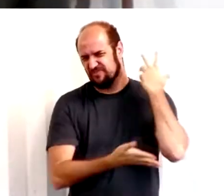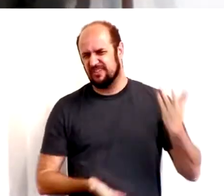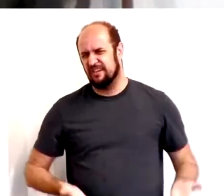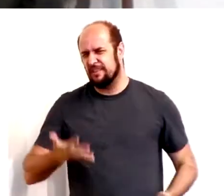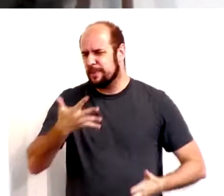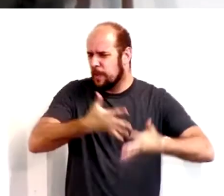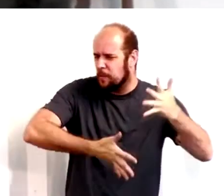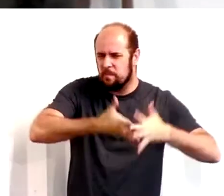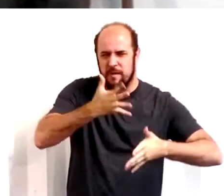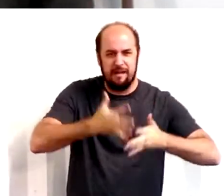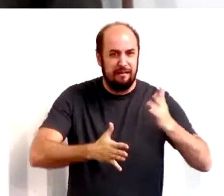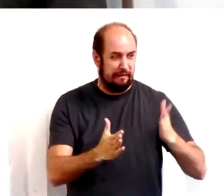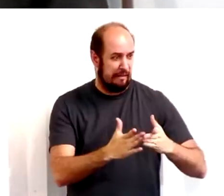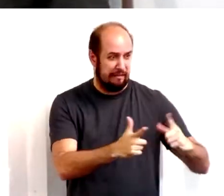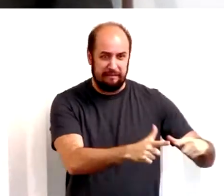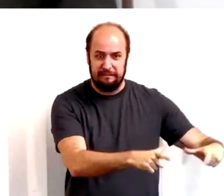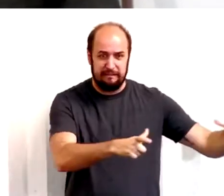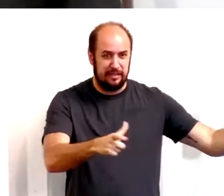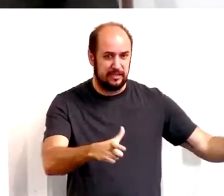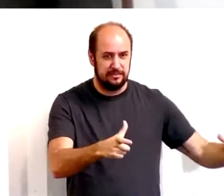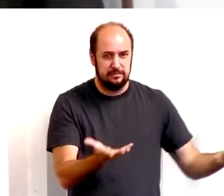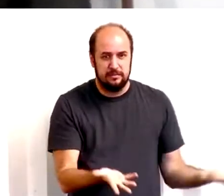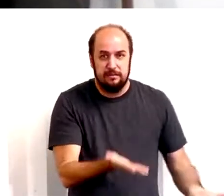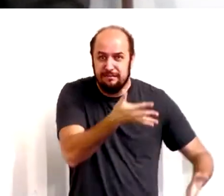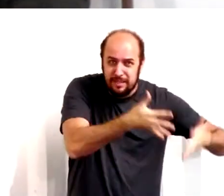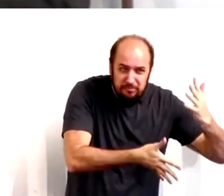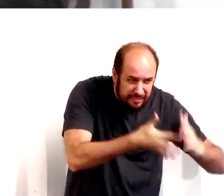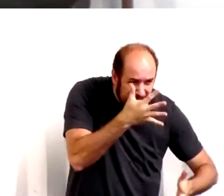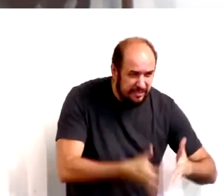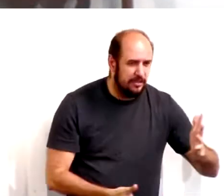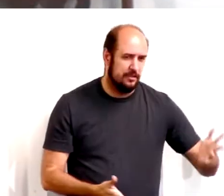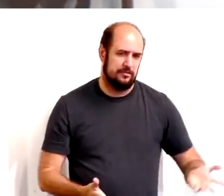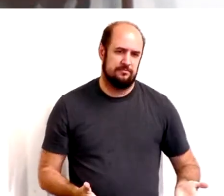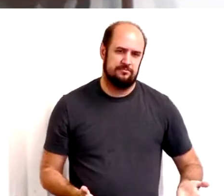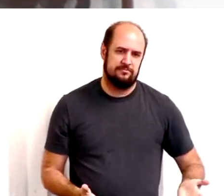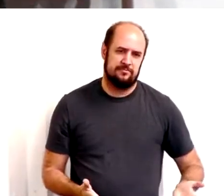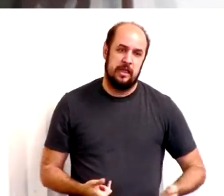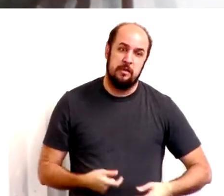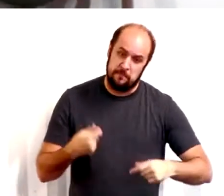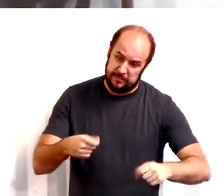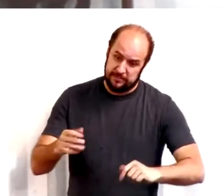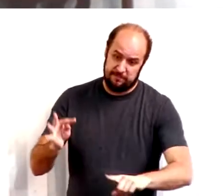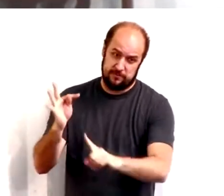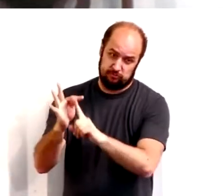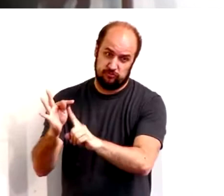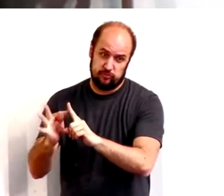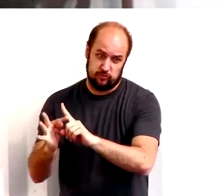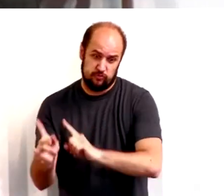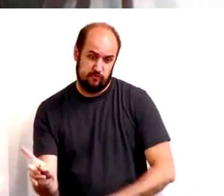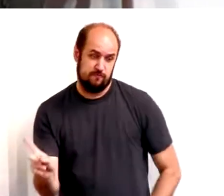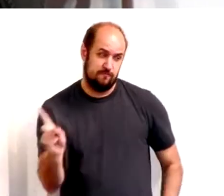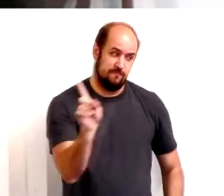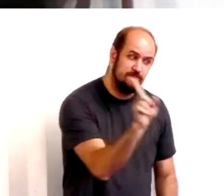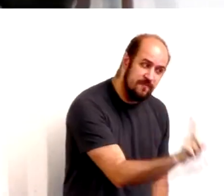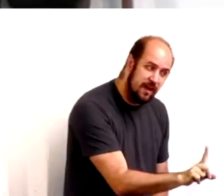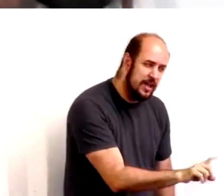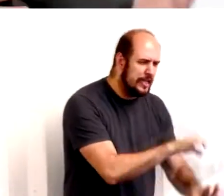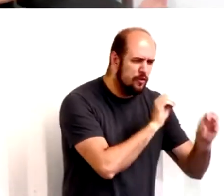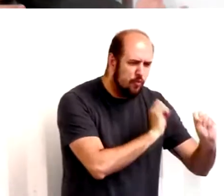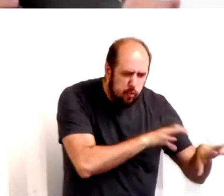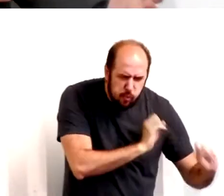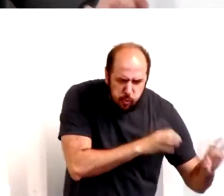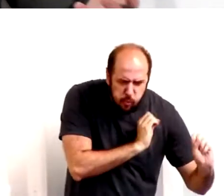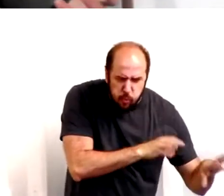para o avanço da igreja. E por isso que Timóteo precisava ir, para que, diferentemente do